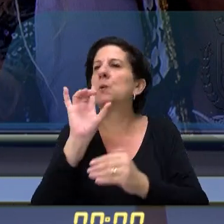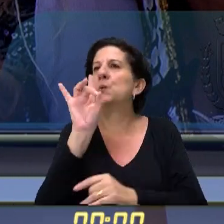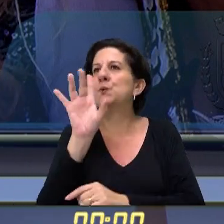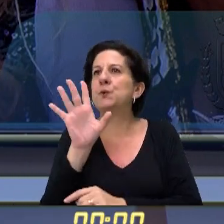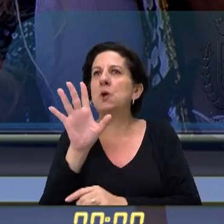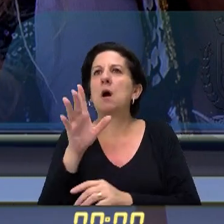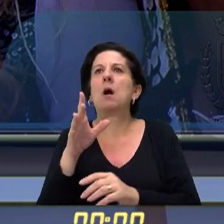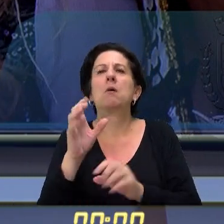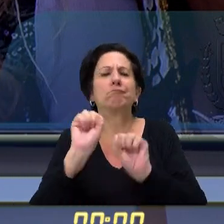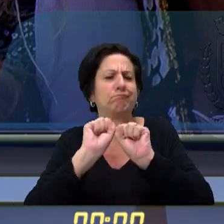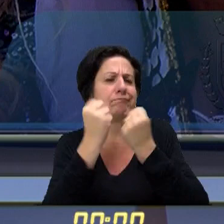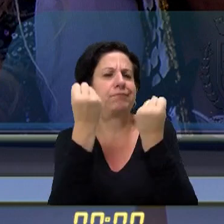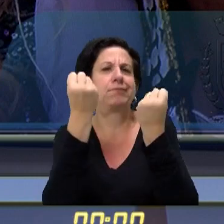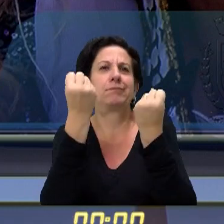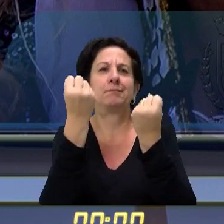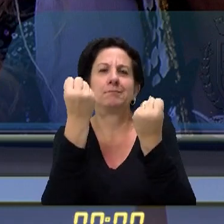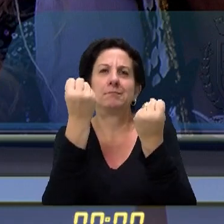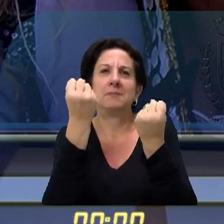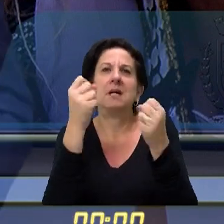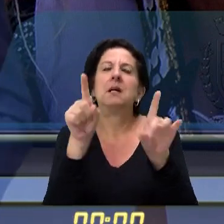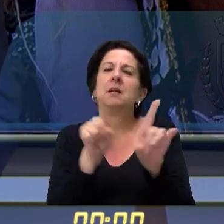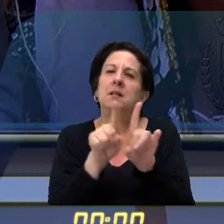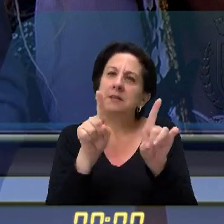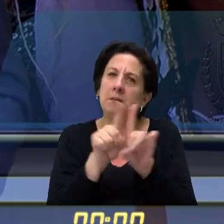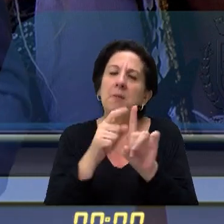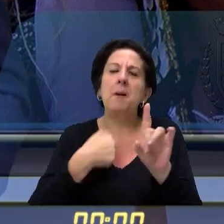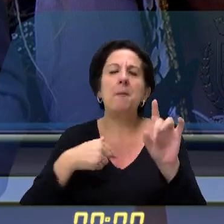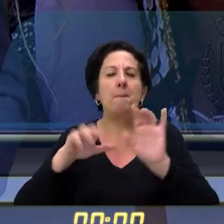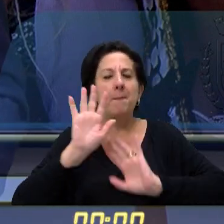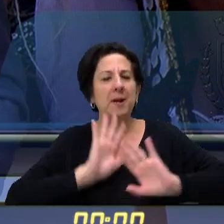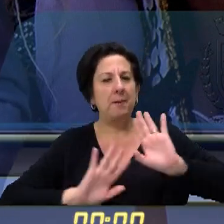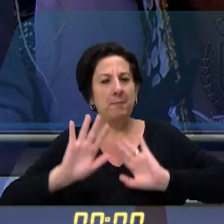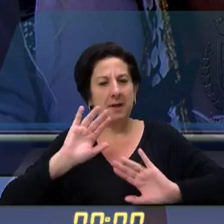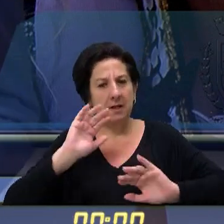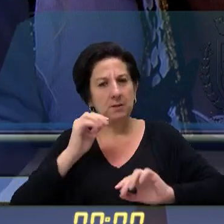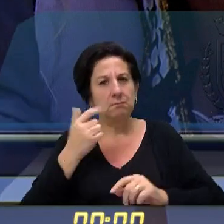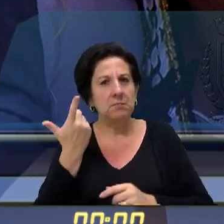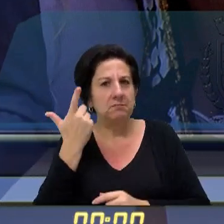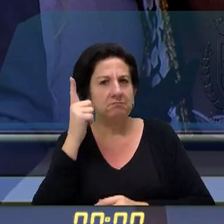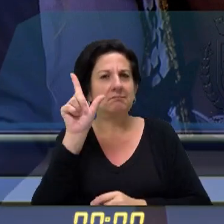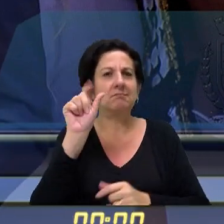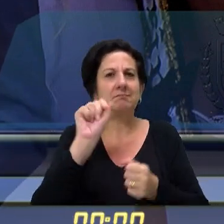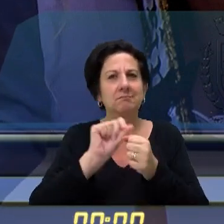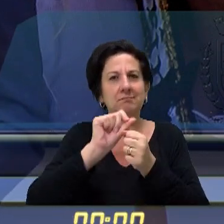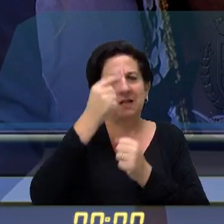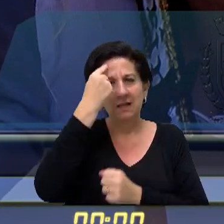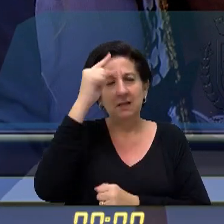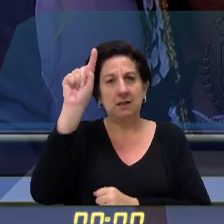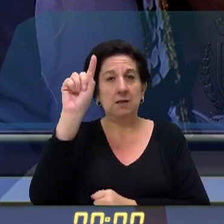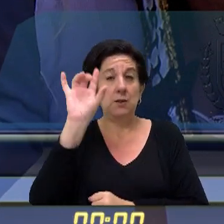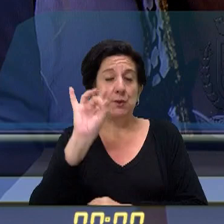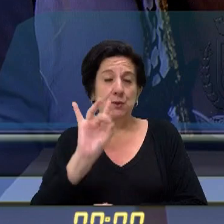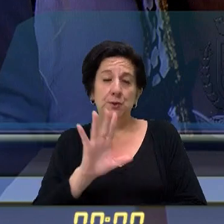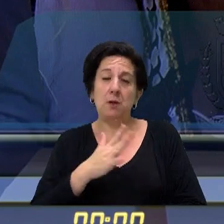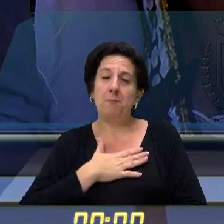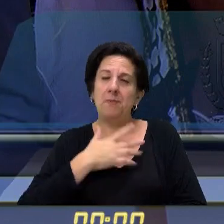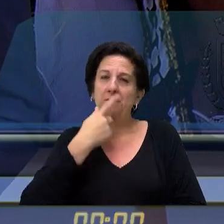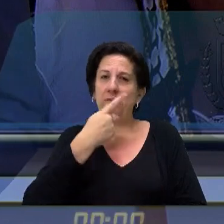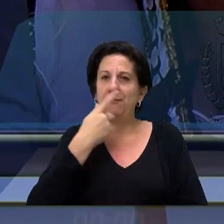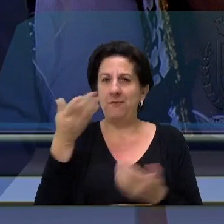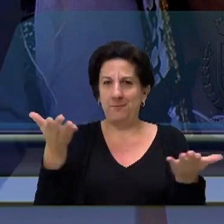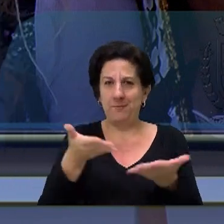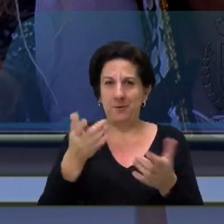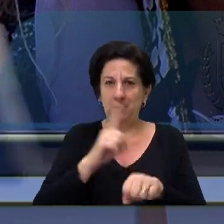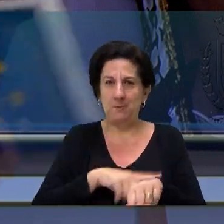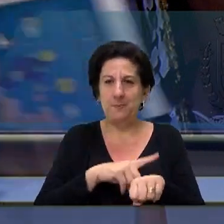chegar e destruir. Assim, então, também estaremos preparados para lançar essa ideia. Senhora Presidente, seria no momento as nossas considerações.